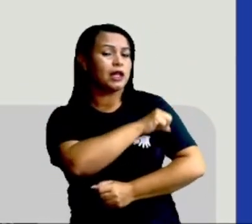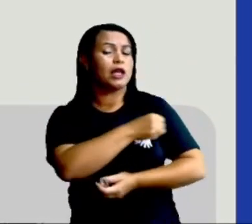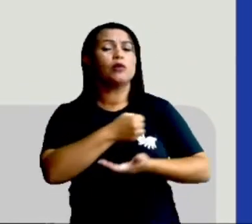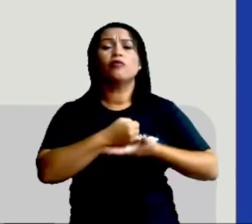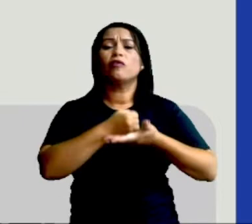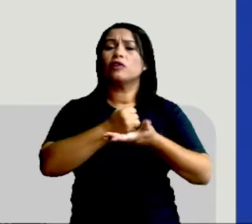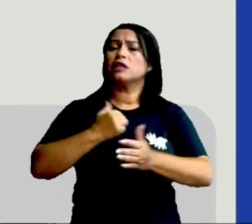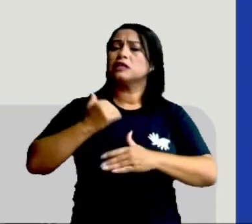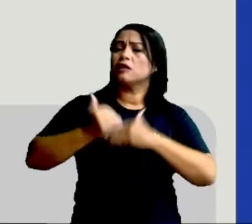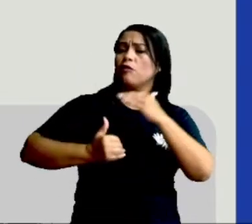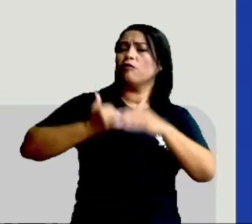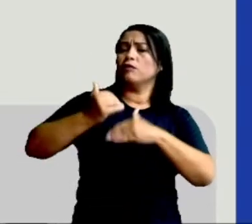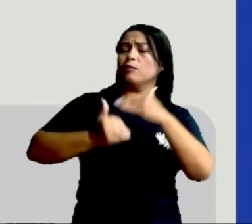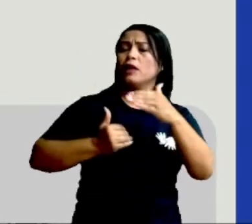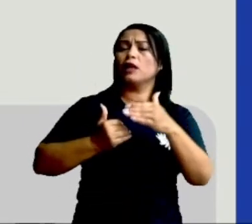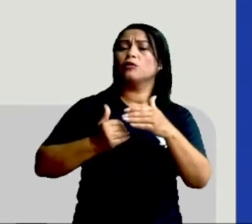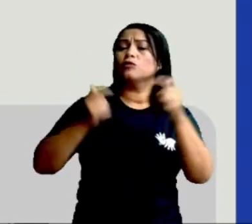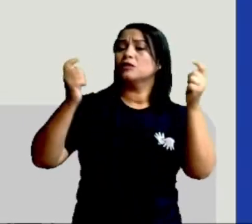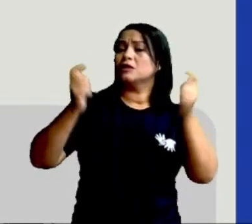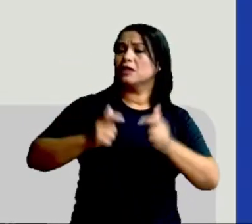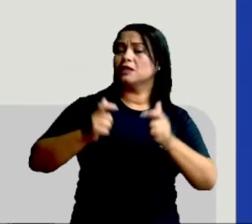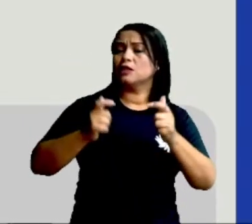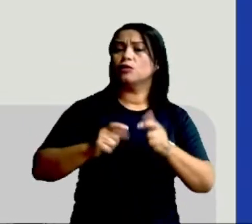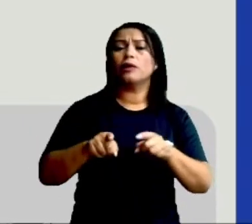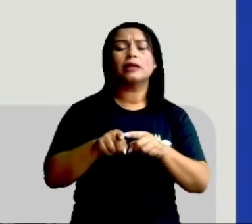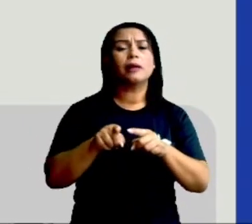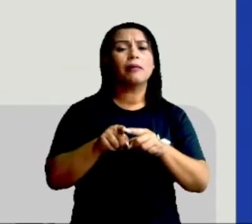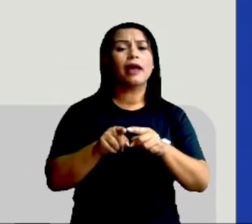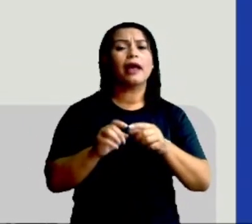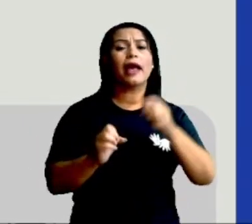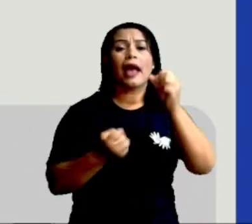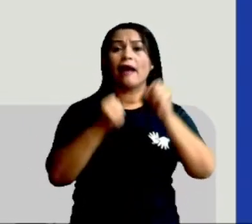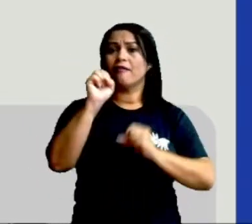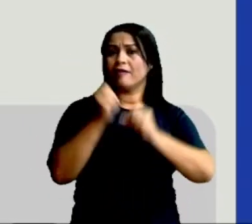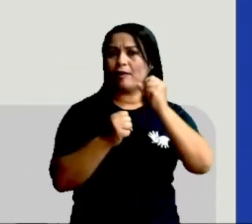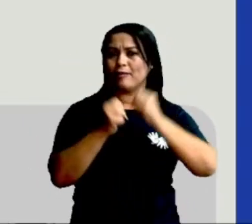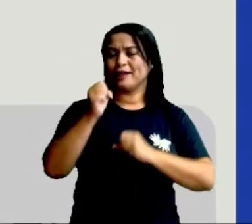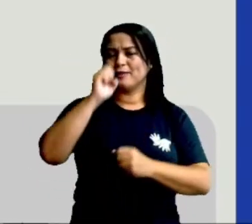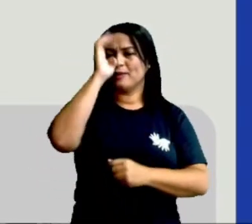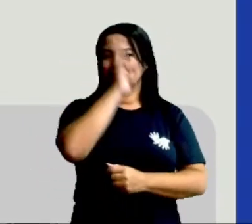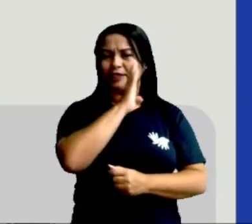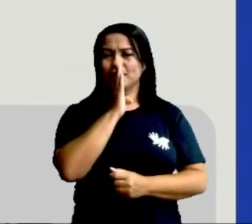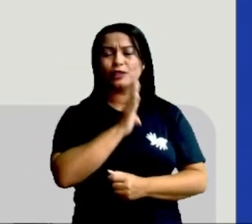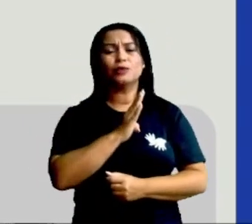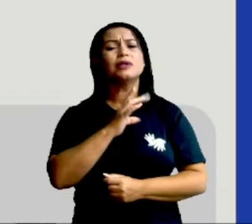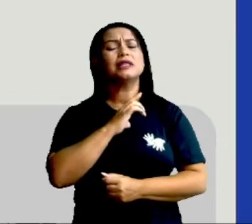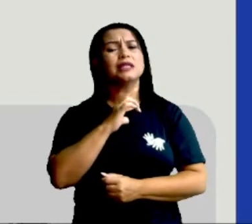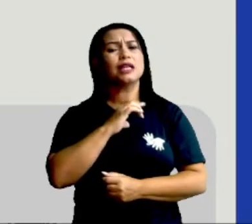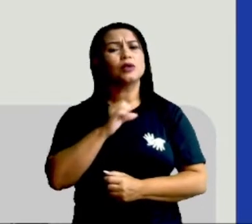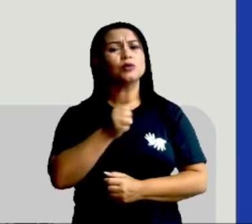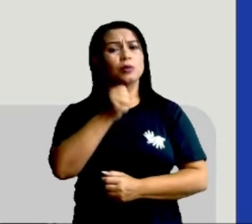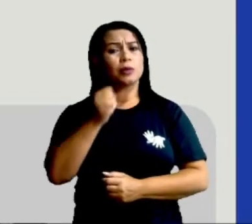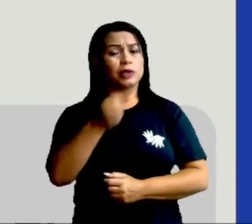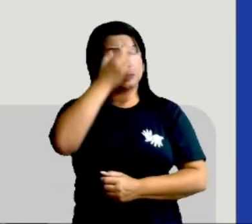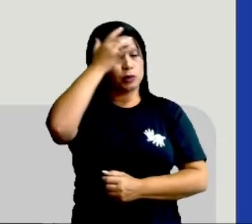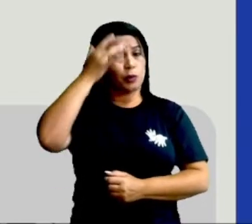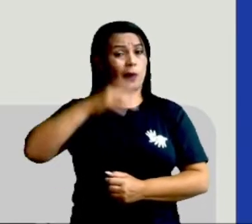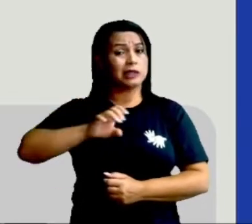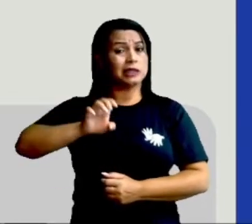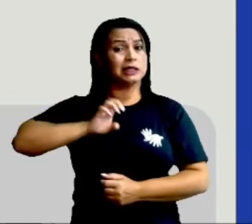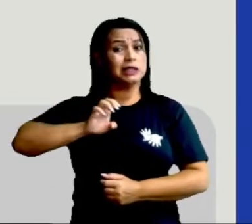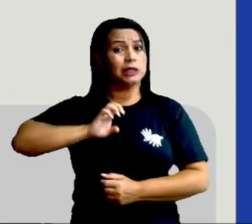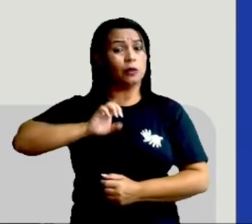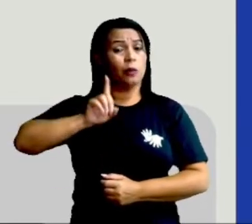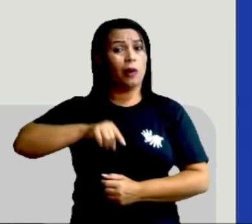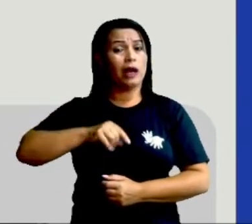o desenvolvimento deste setor e a industrialização do Brasil. O poder dos barões do café era tão